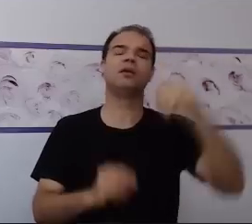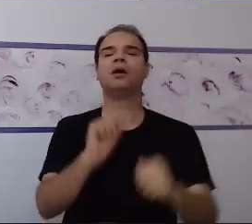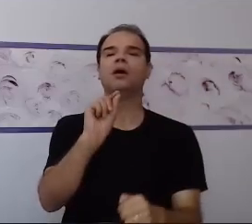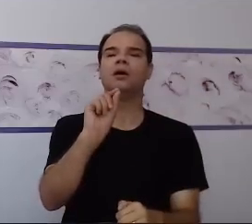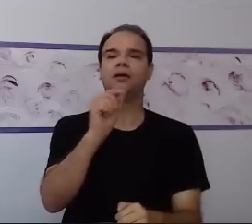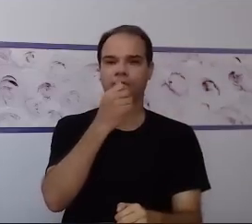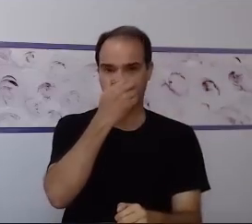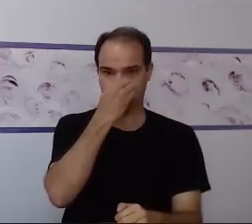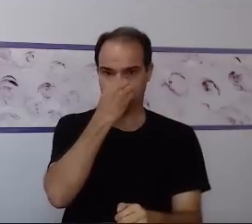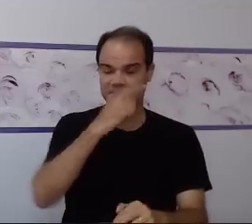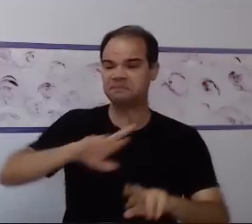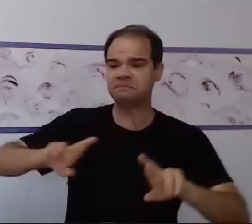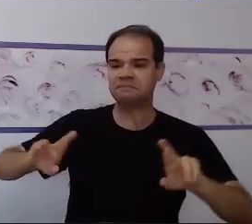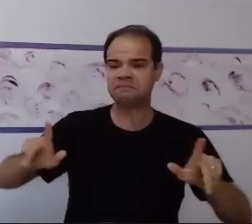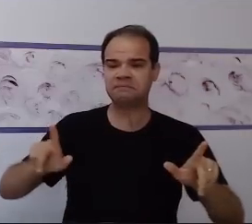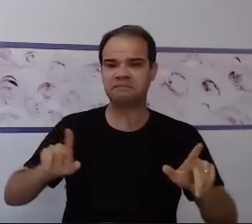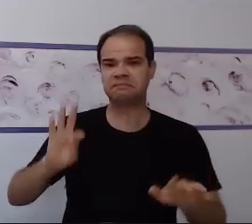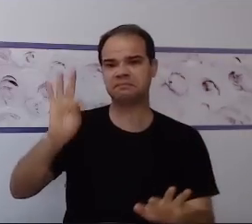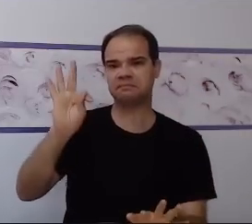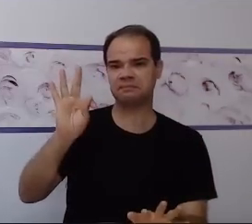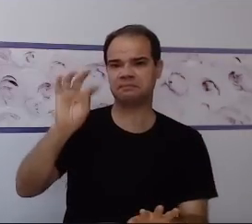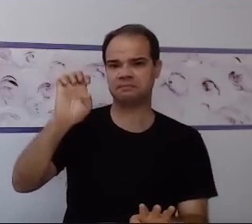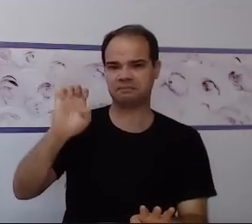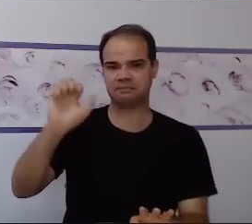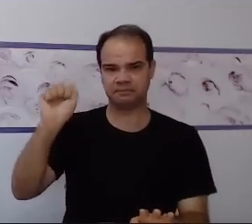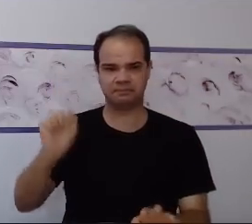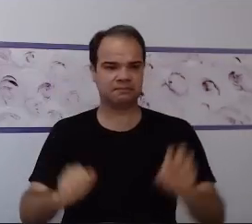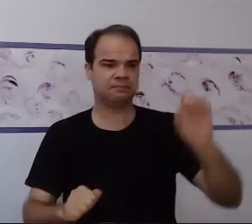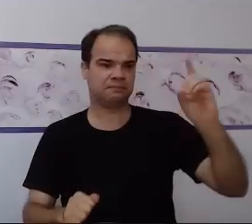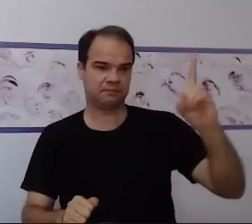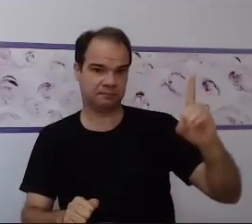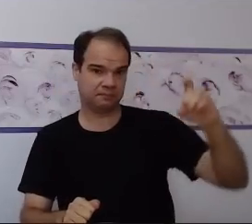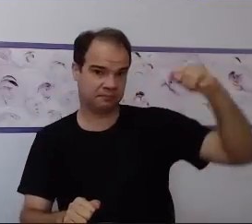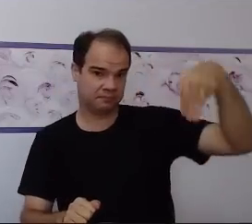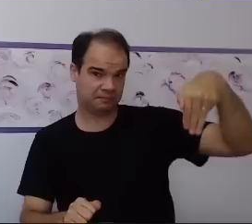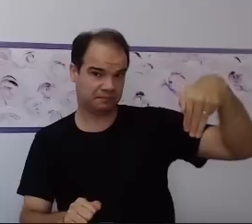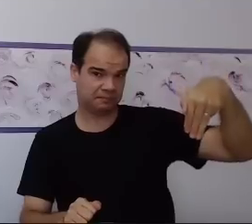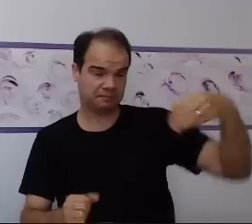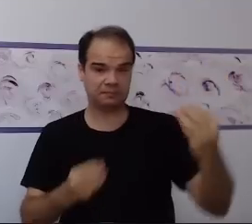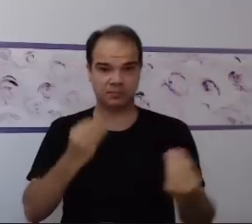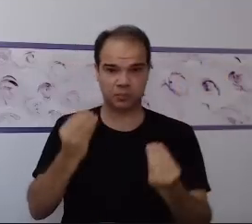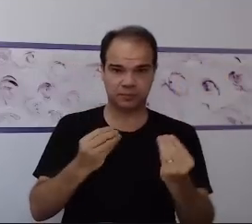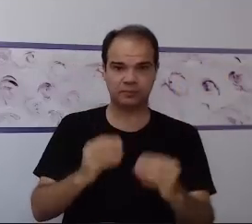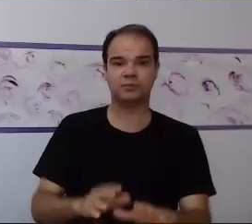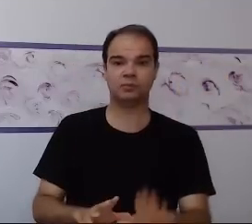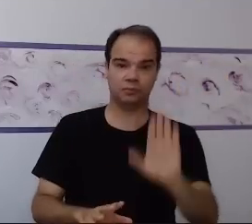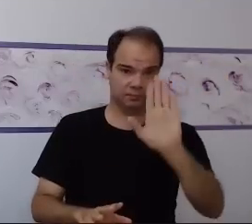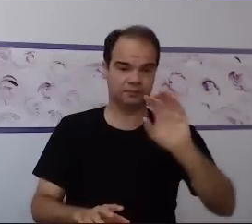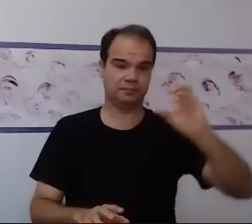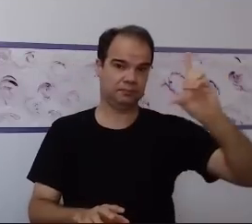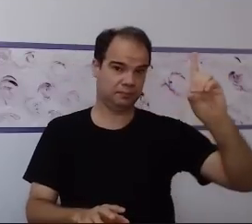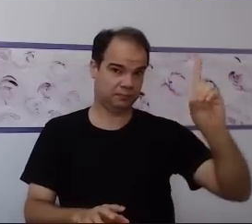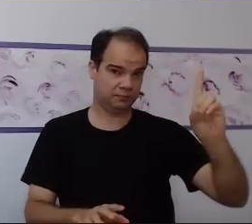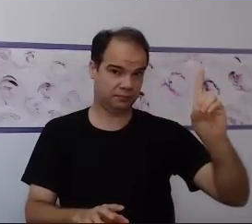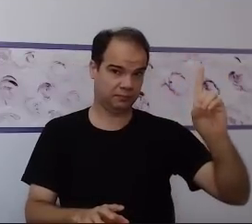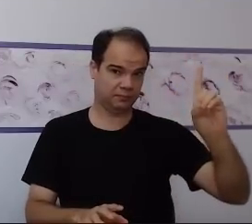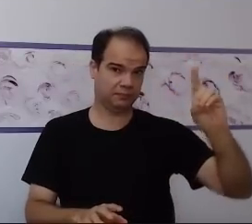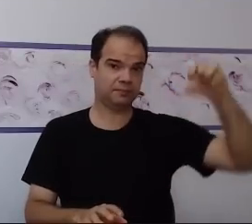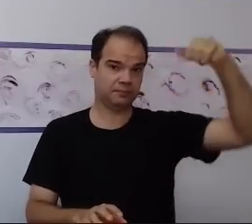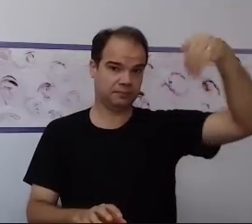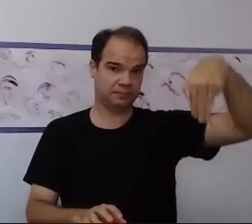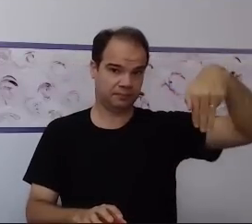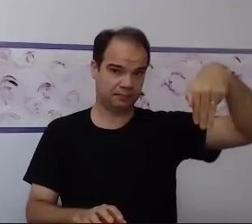a diferença de TEA para intelectual? Como que é abordado isso? Tem, tem. Quando a gente fala de transtorno do espectro